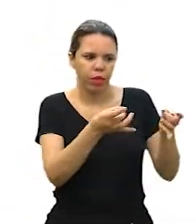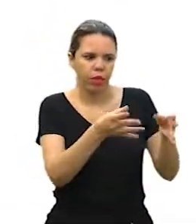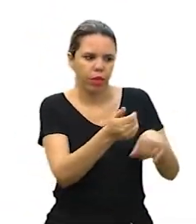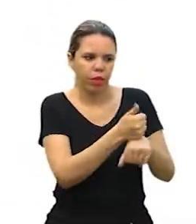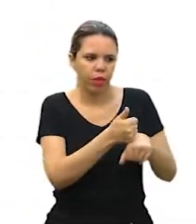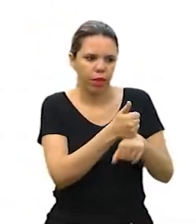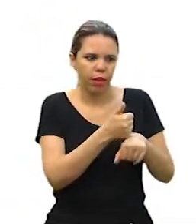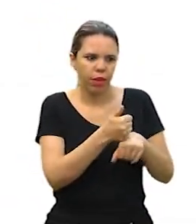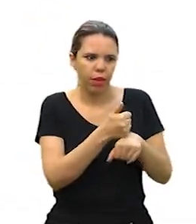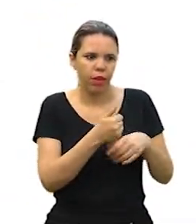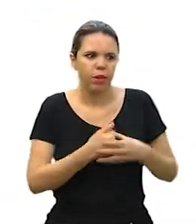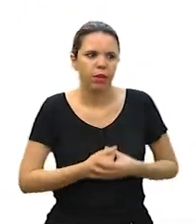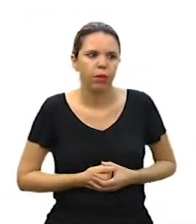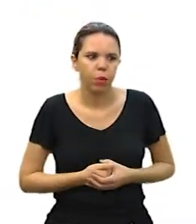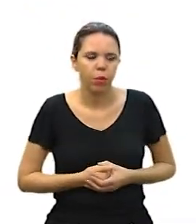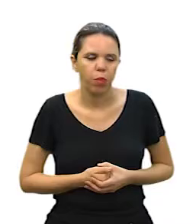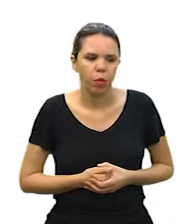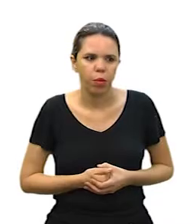abandonou a carreira